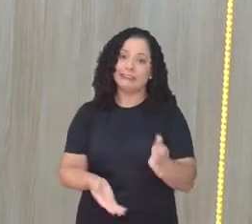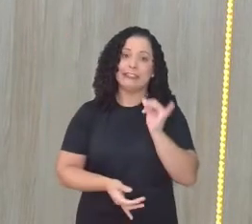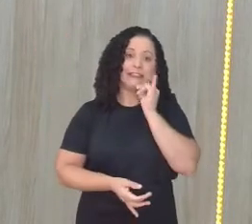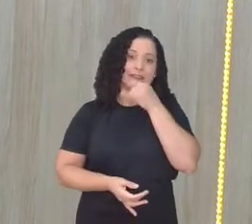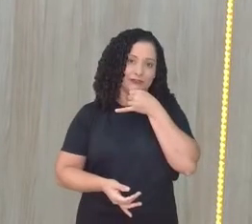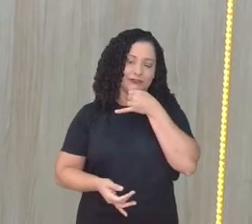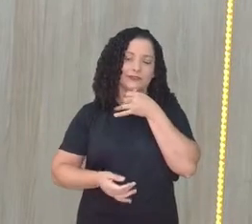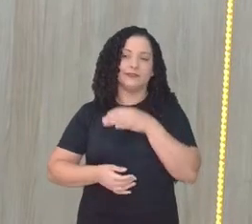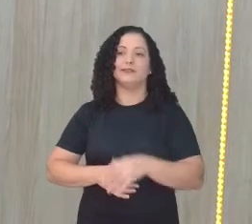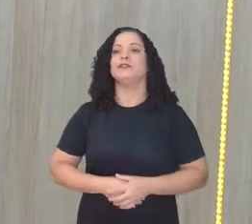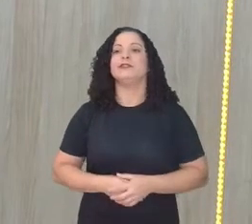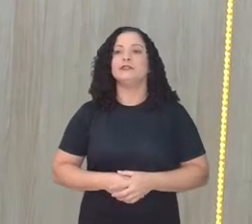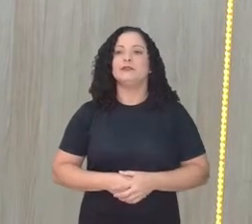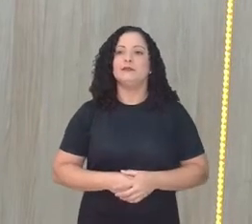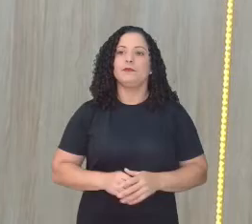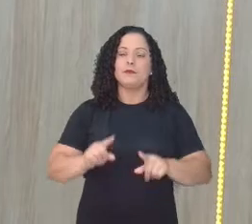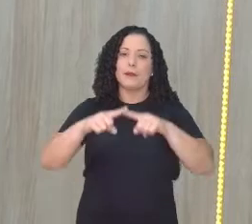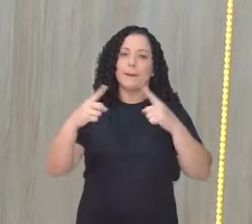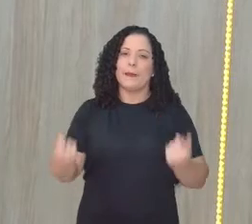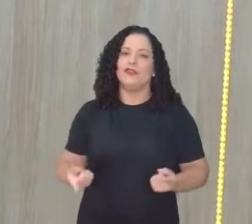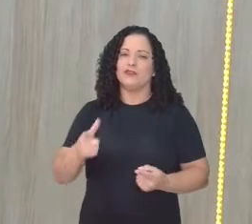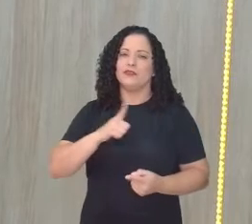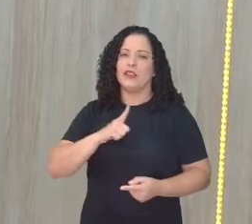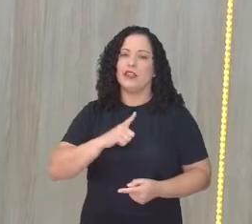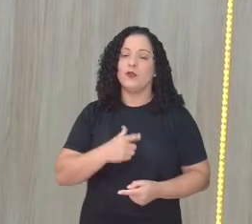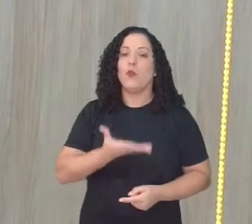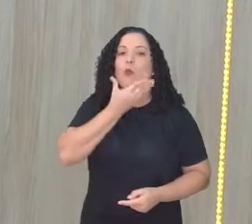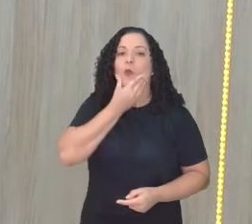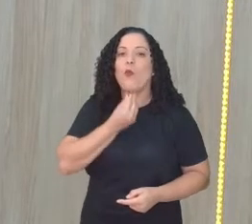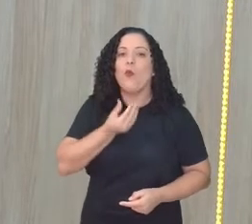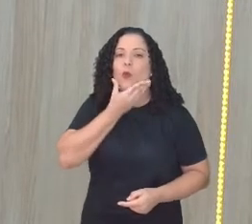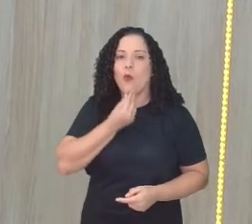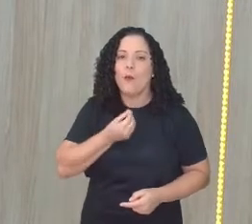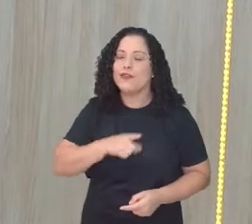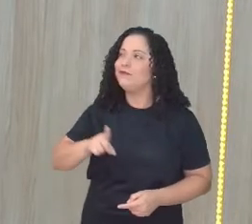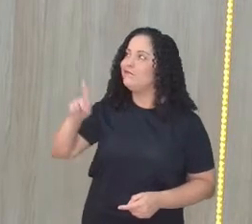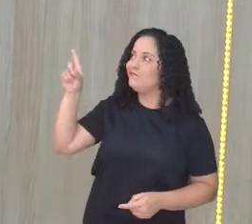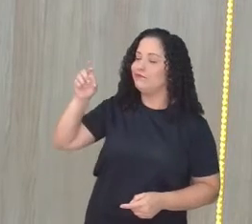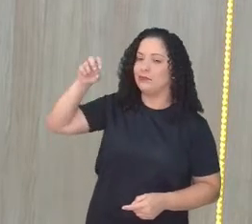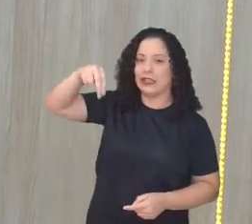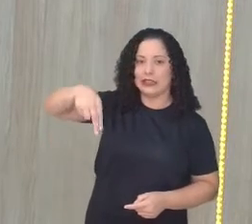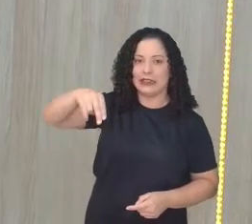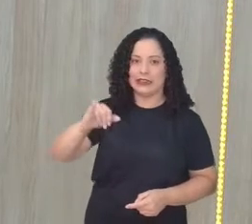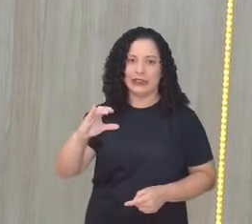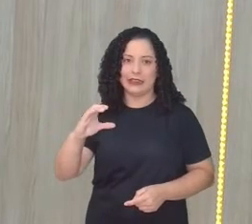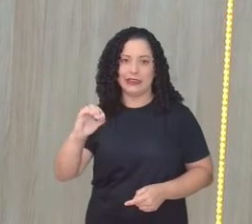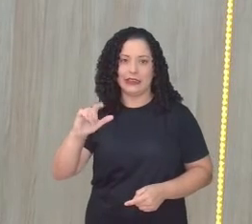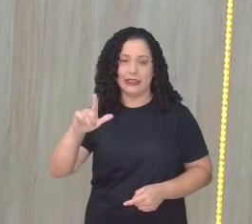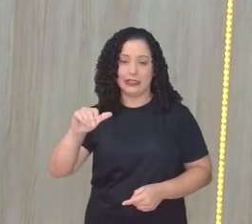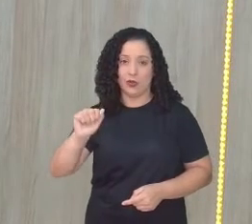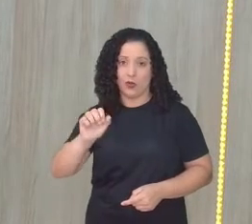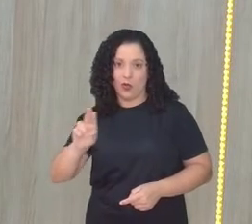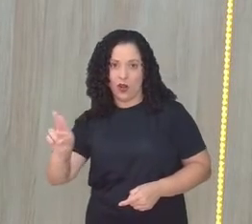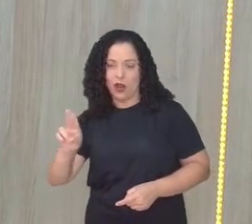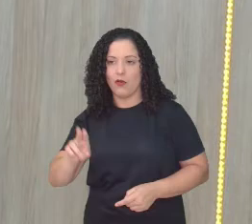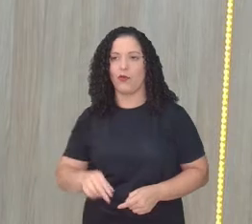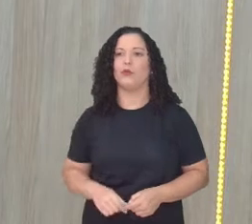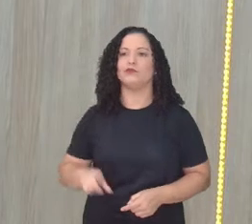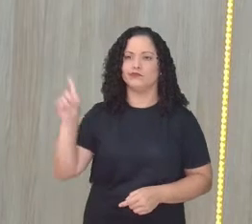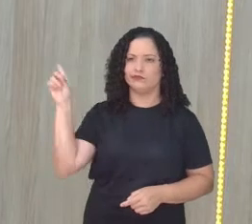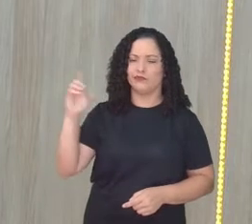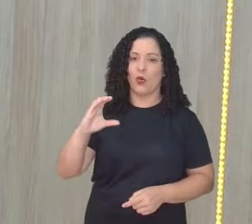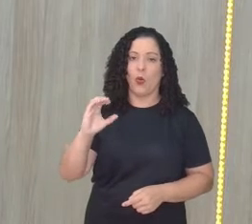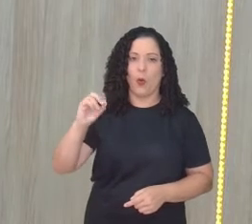Mas vejam, dentre os pensadores, né, a gente vai ter o Nicolau Copérnico, né, que é o camarada que vai desenvolver aí, ó,